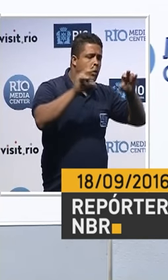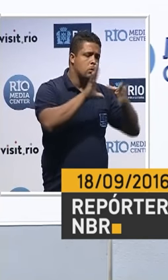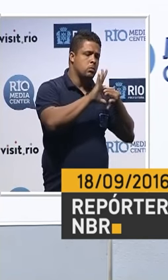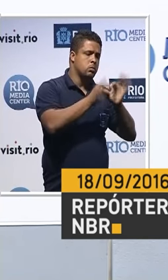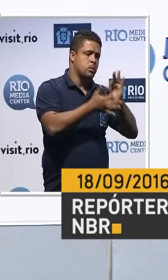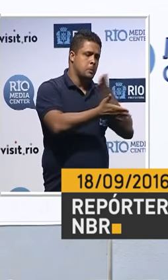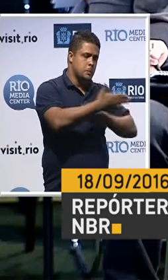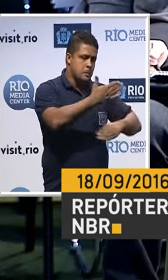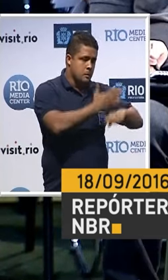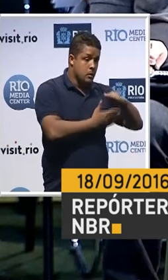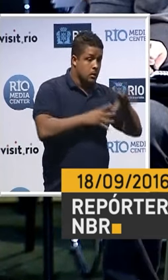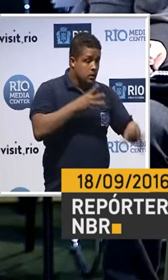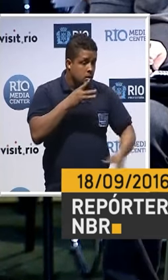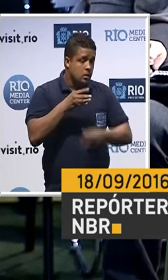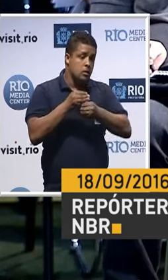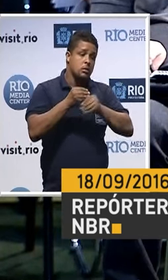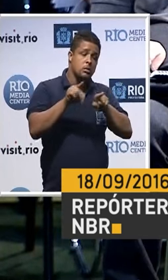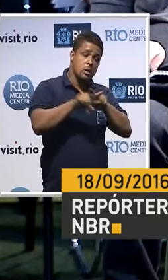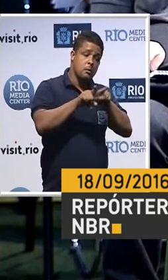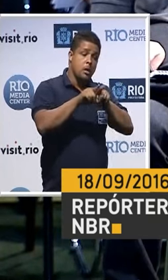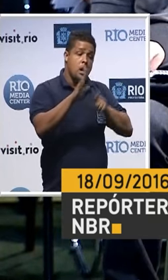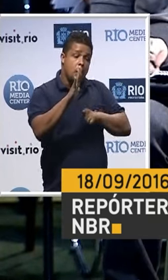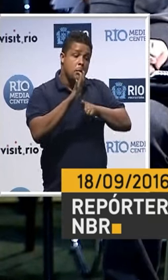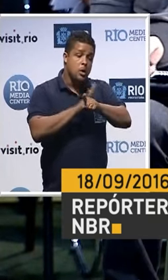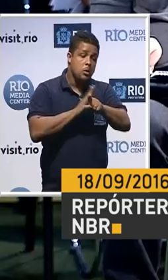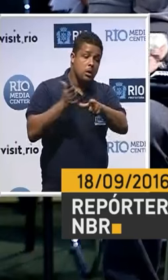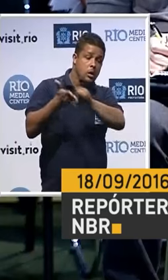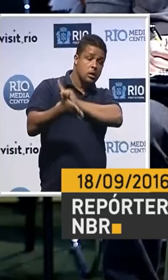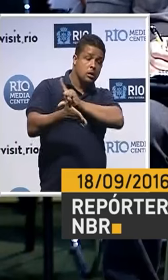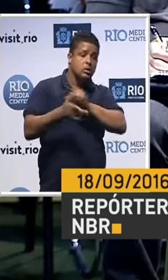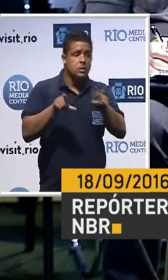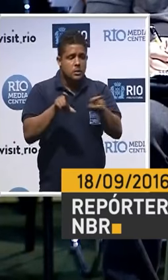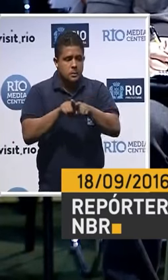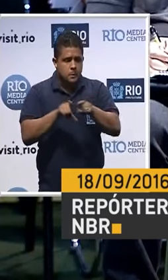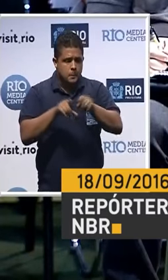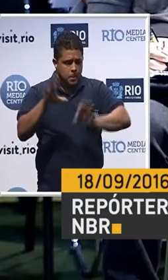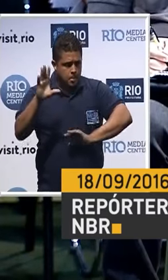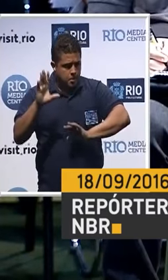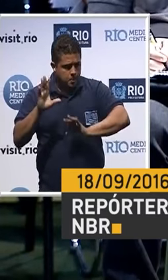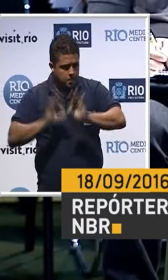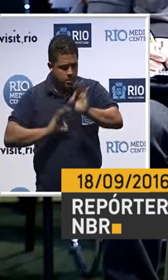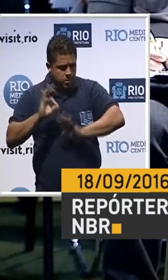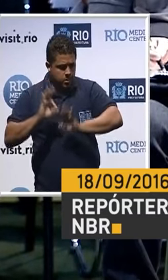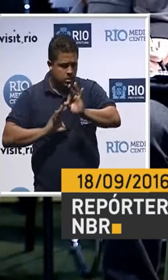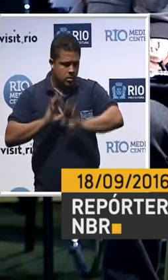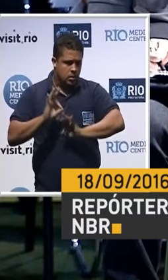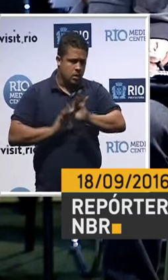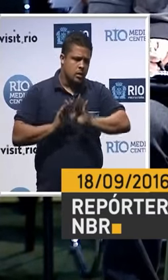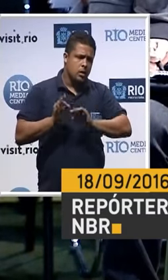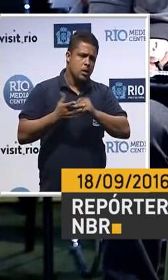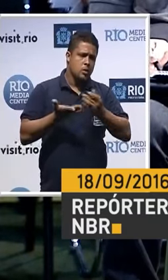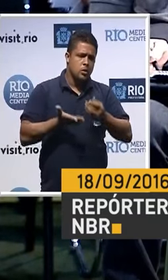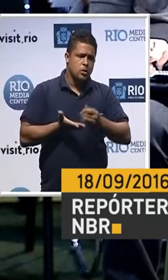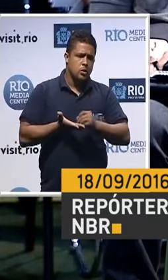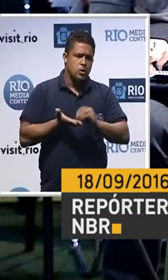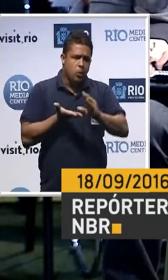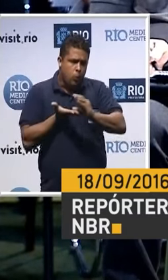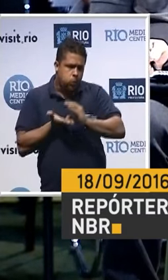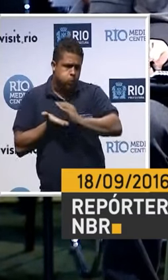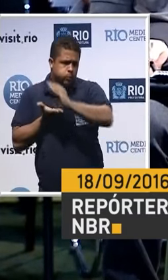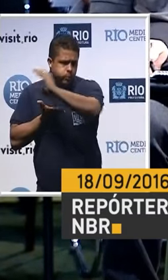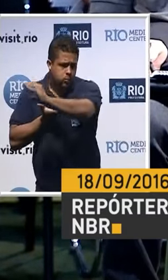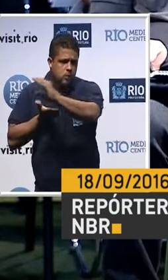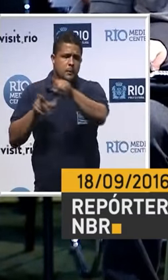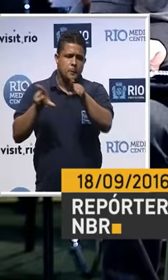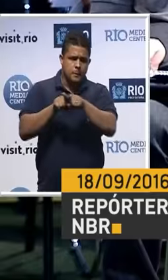também acrescentar as perguntas anteriores. Uma outra, além do nosso orçamento, nós